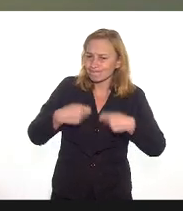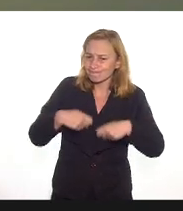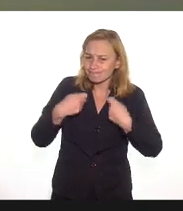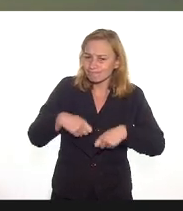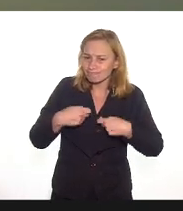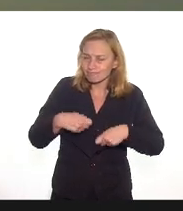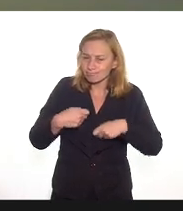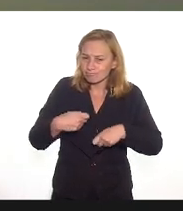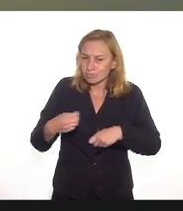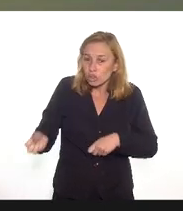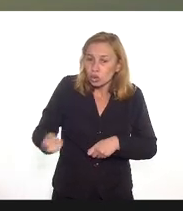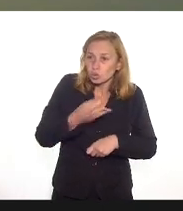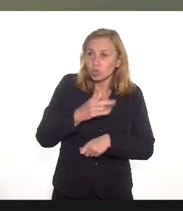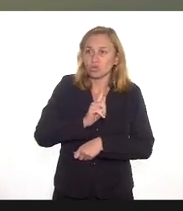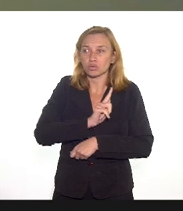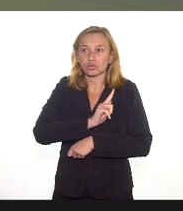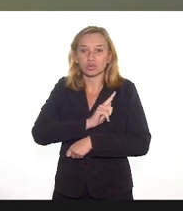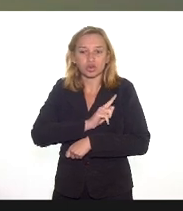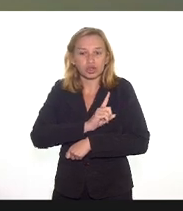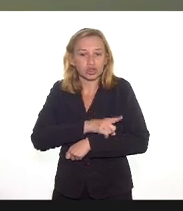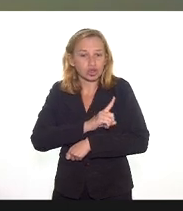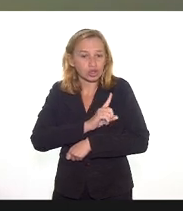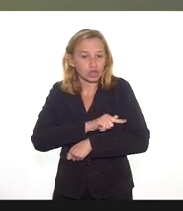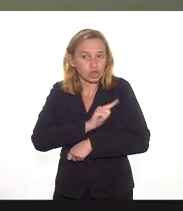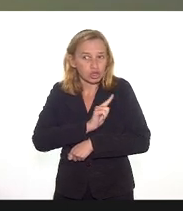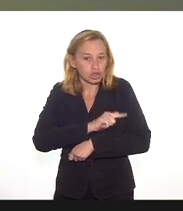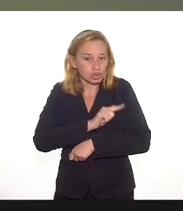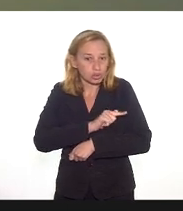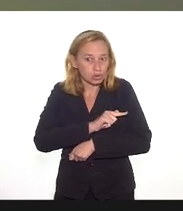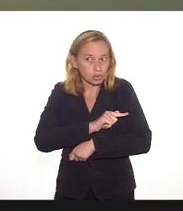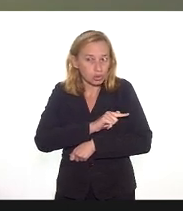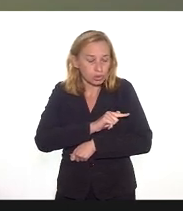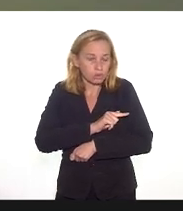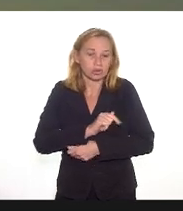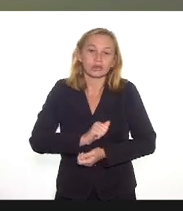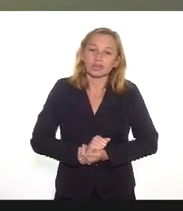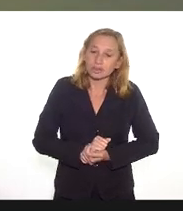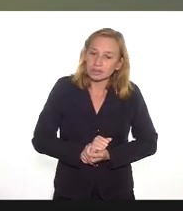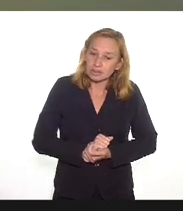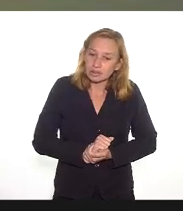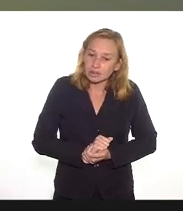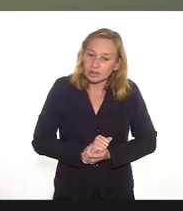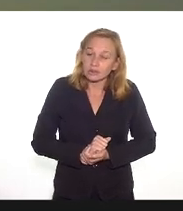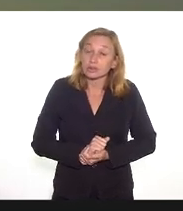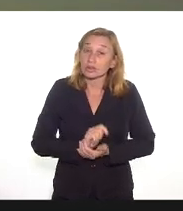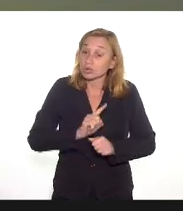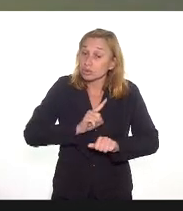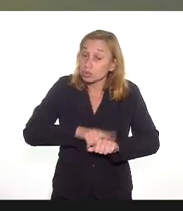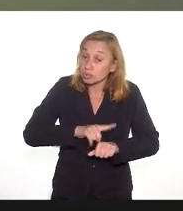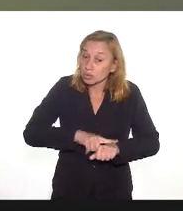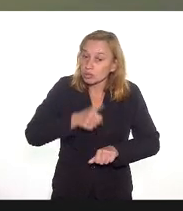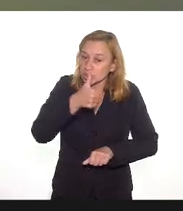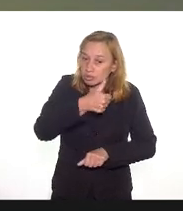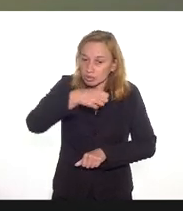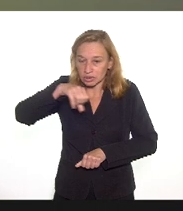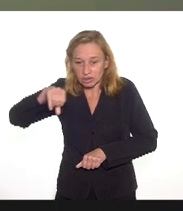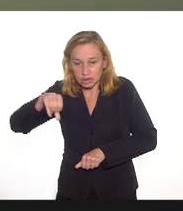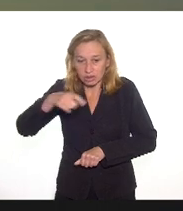ao novo gestor, chegando aí, né, no momento